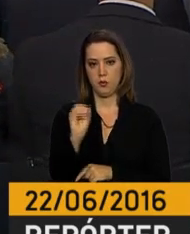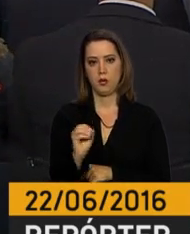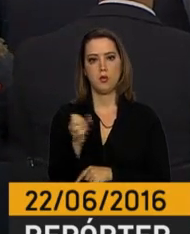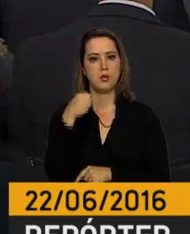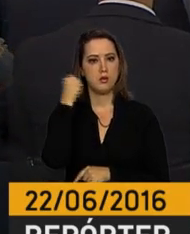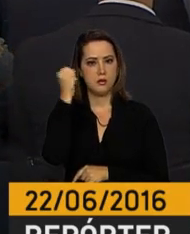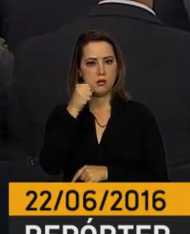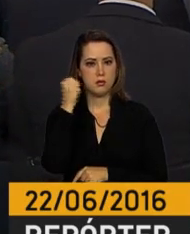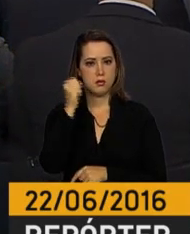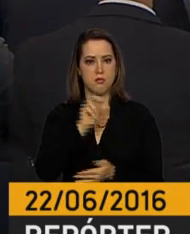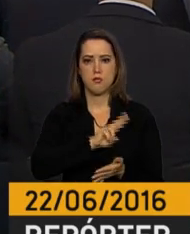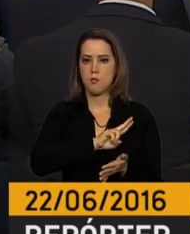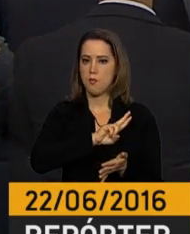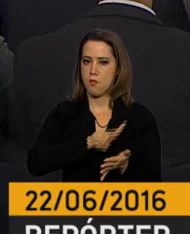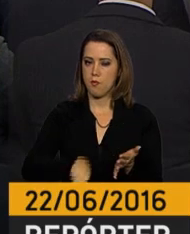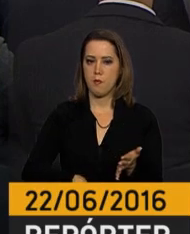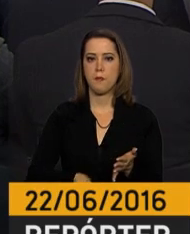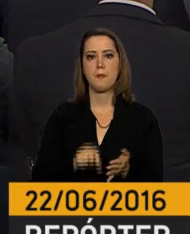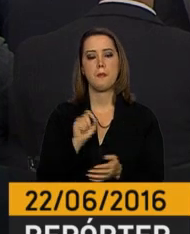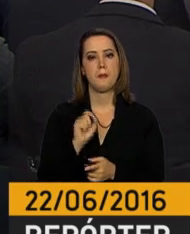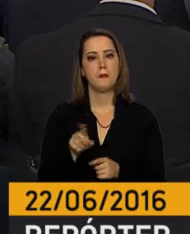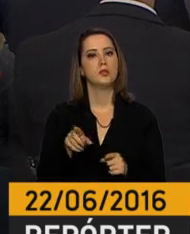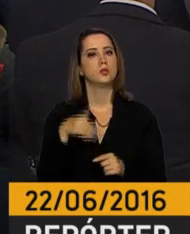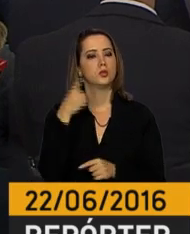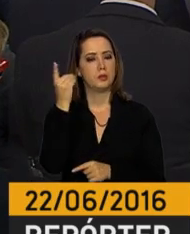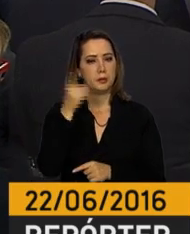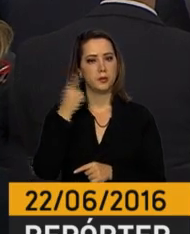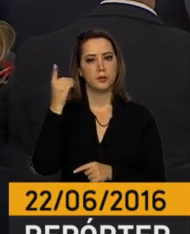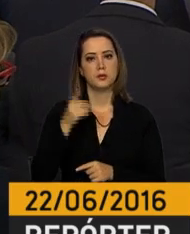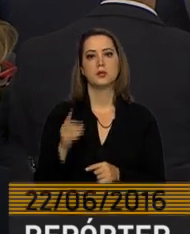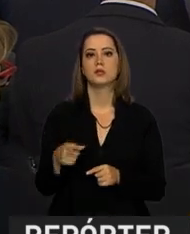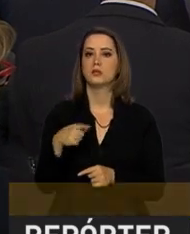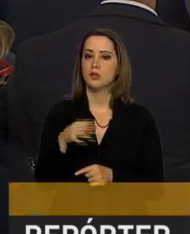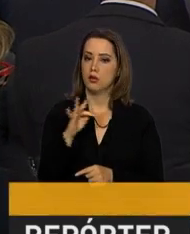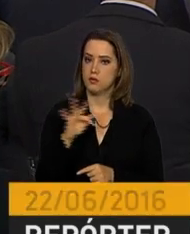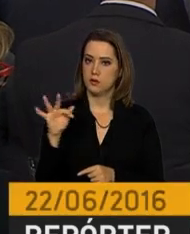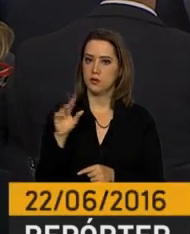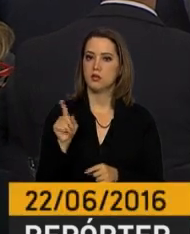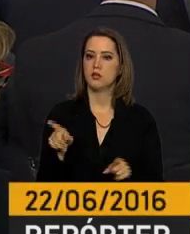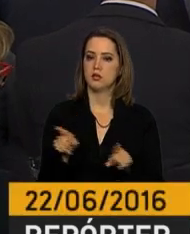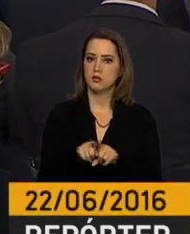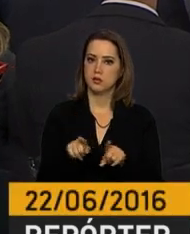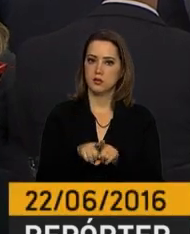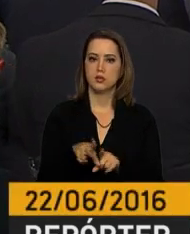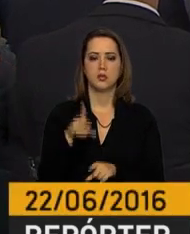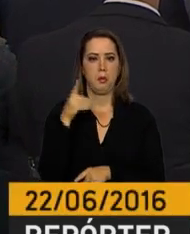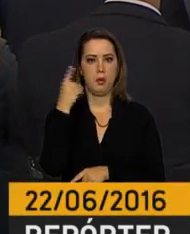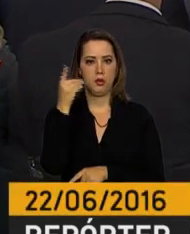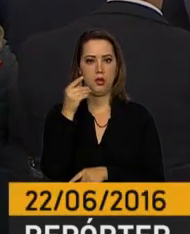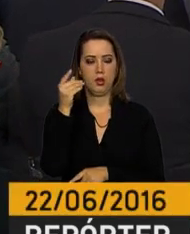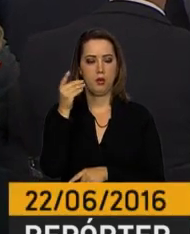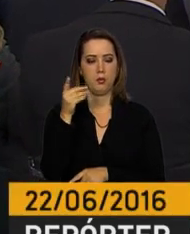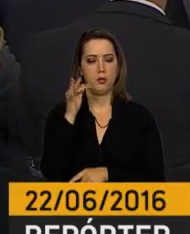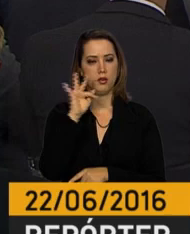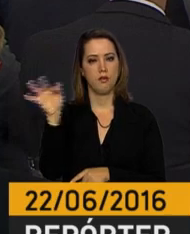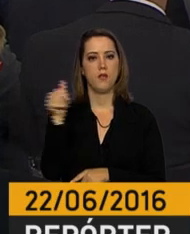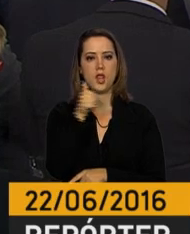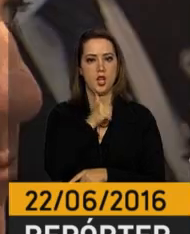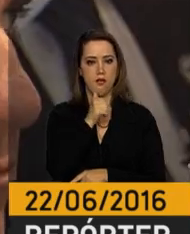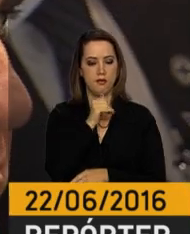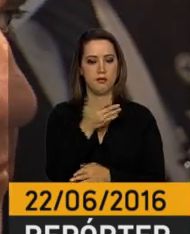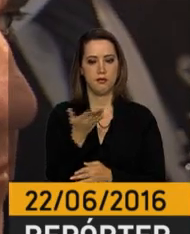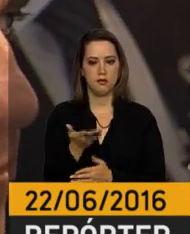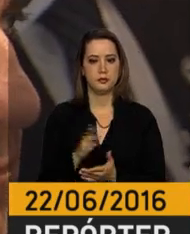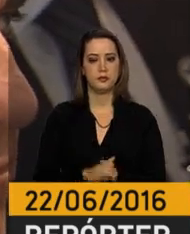Senador jino senhores deputados federais senhora deputada Federal senhores